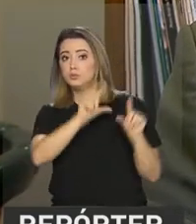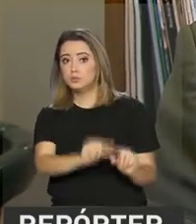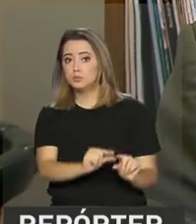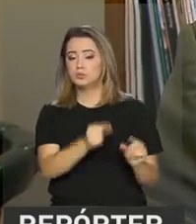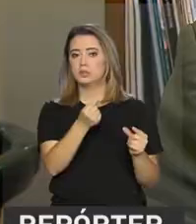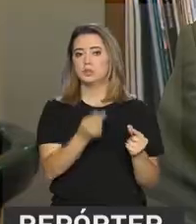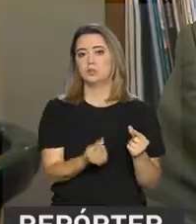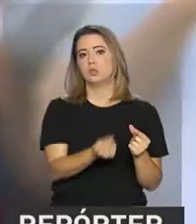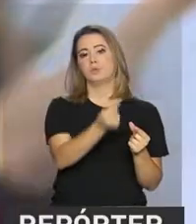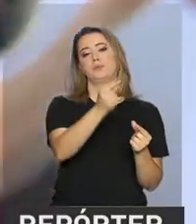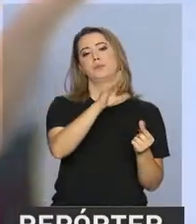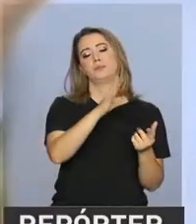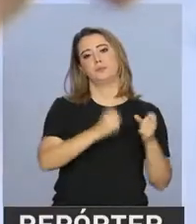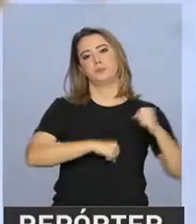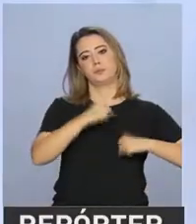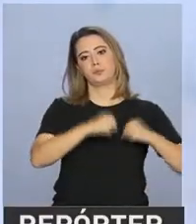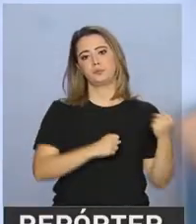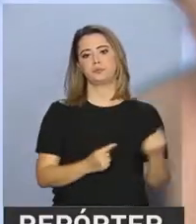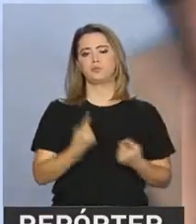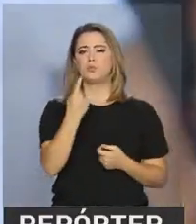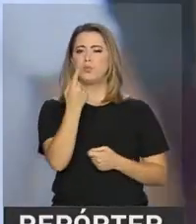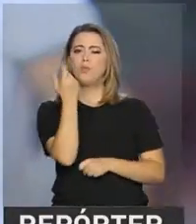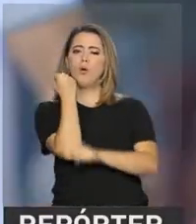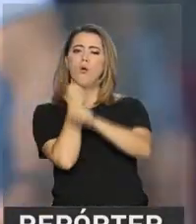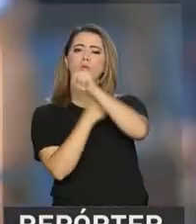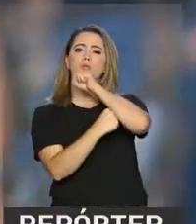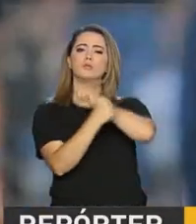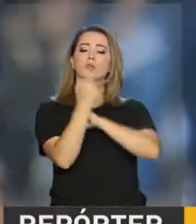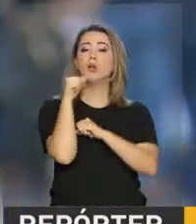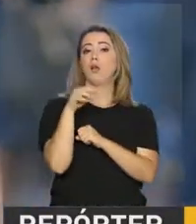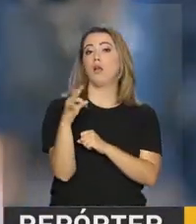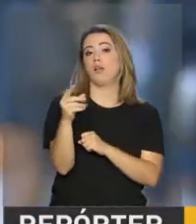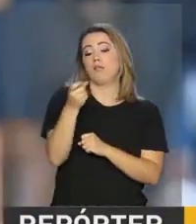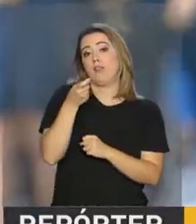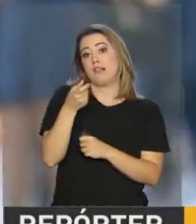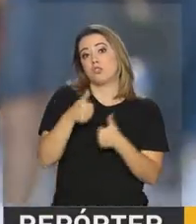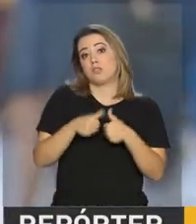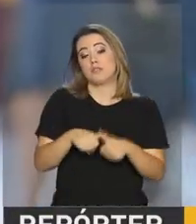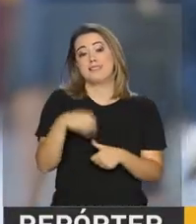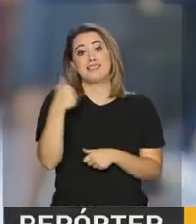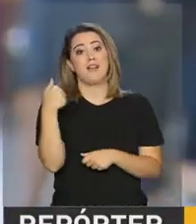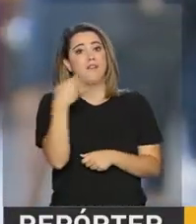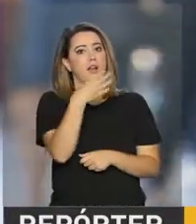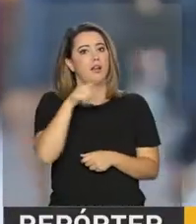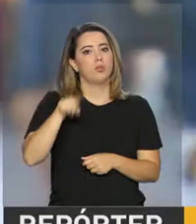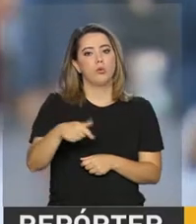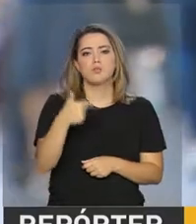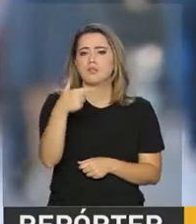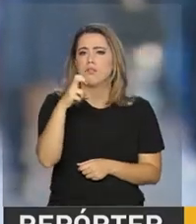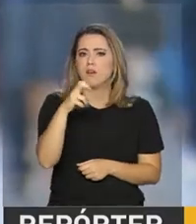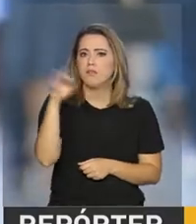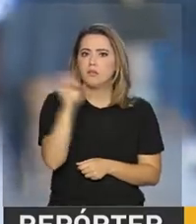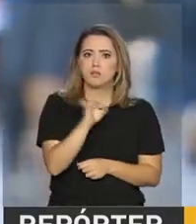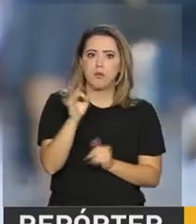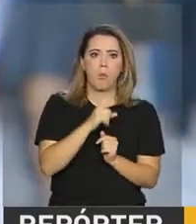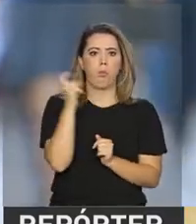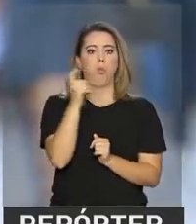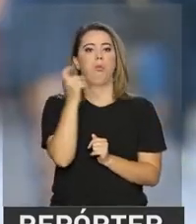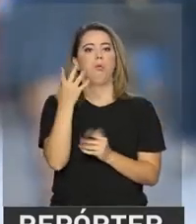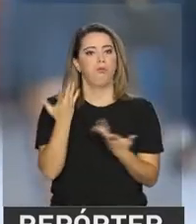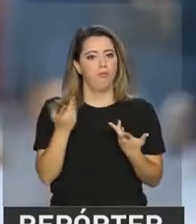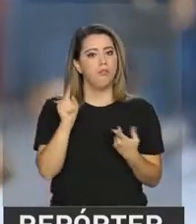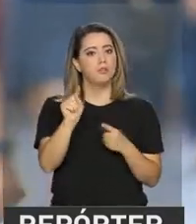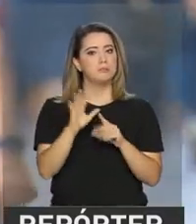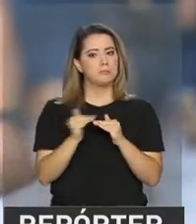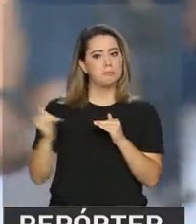custo de produção um ano atrás a taxa básica de juros do país estava em 14,25 por cento depois de